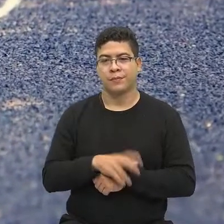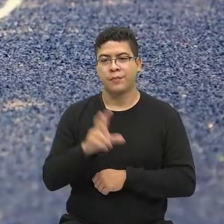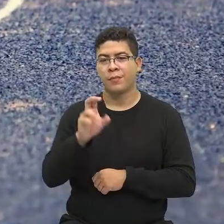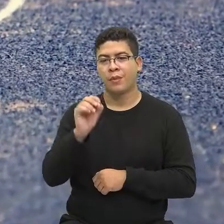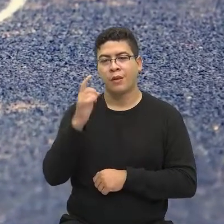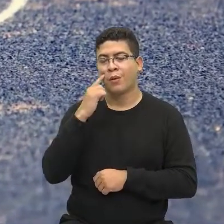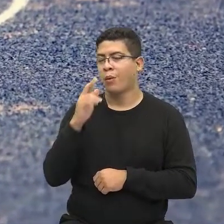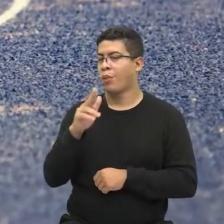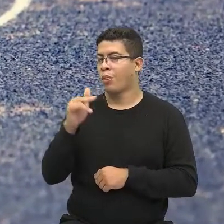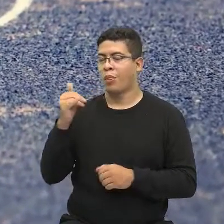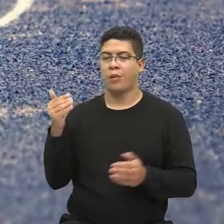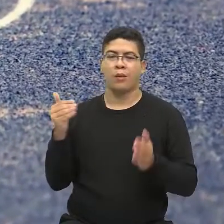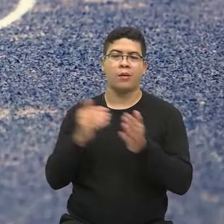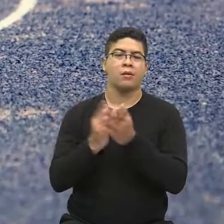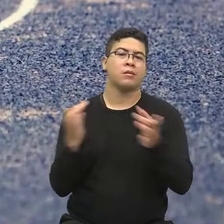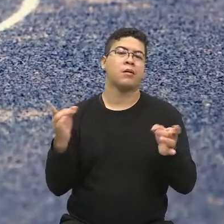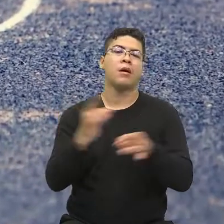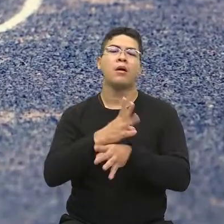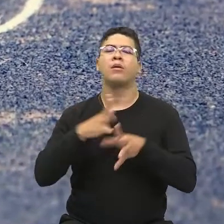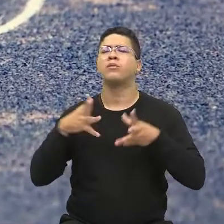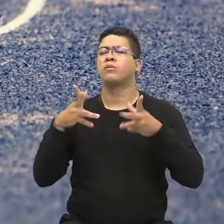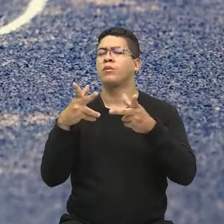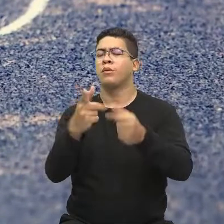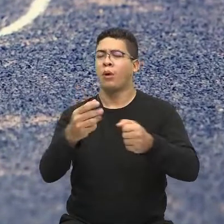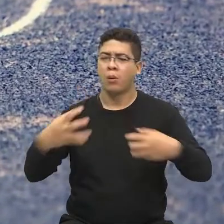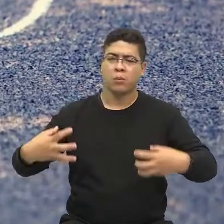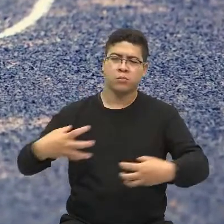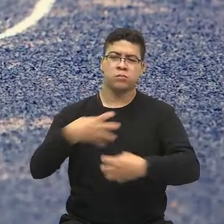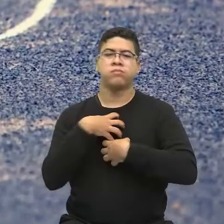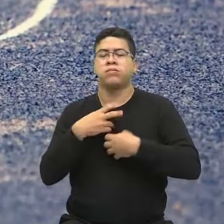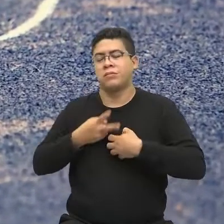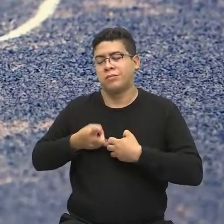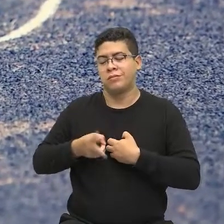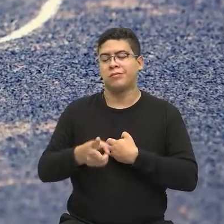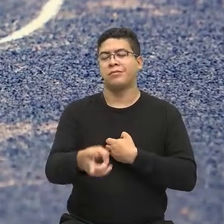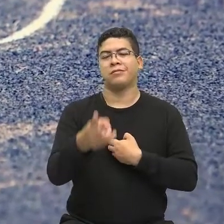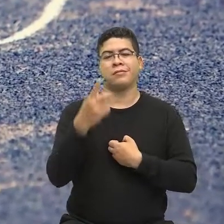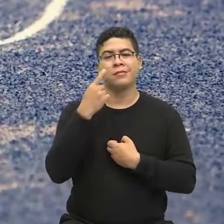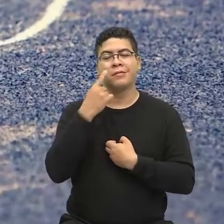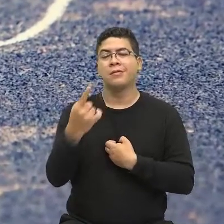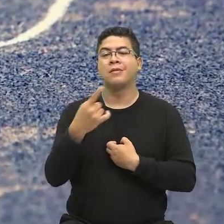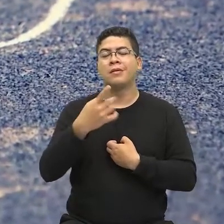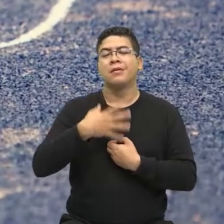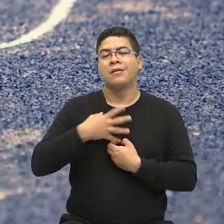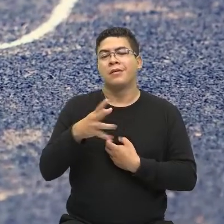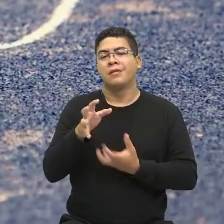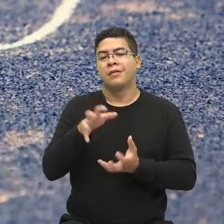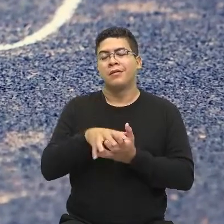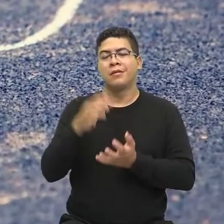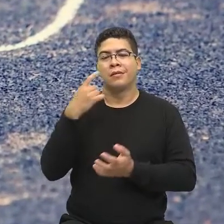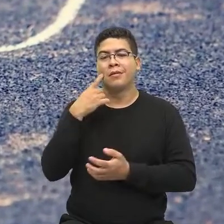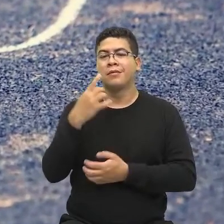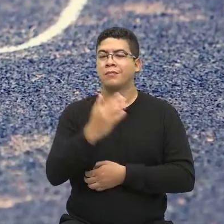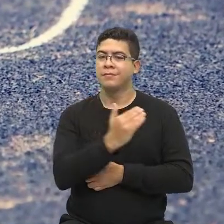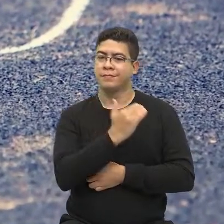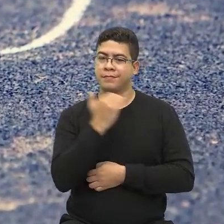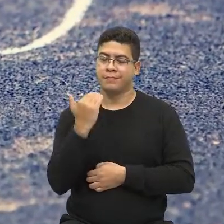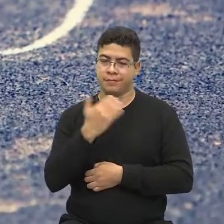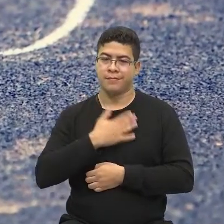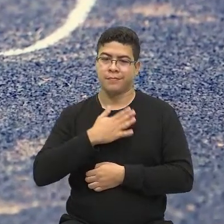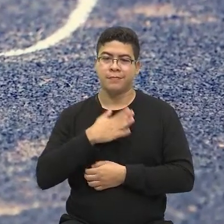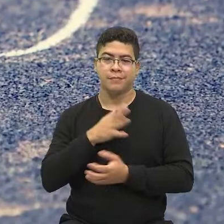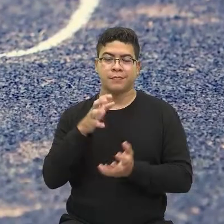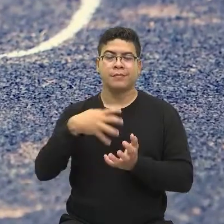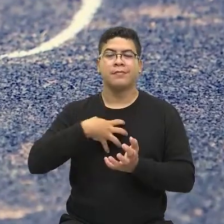acabasse. Tudo lá parecia impregnado de eternidade. Recife, meu avô morto.